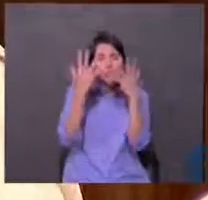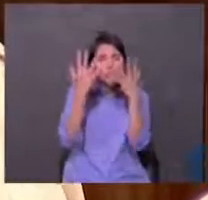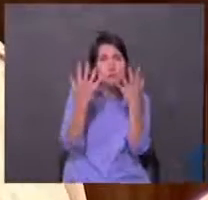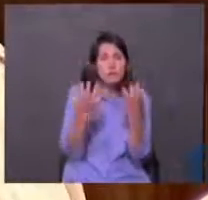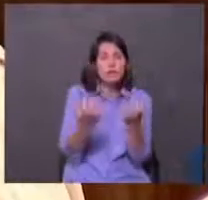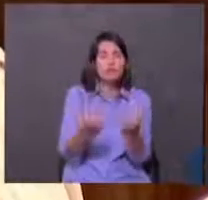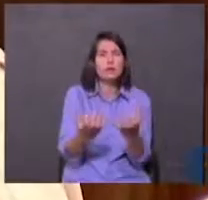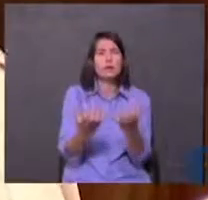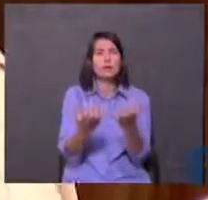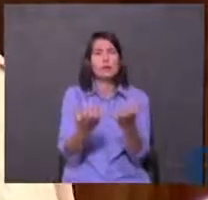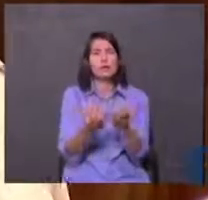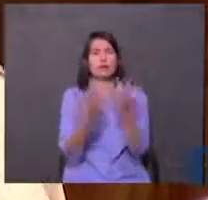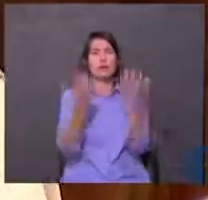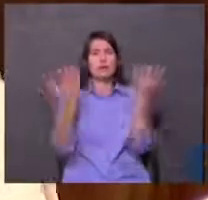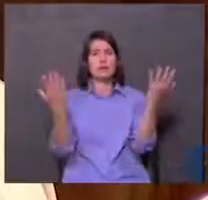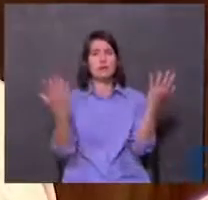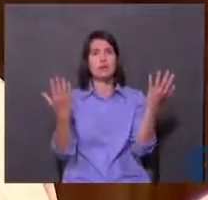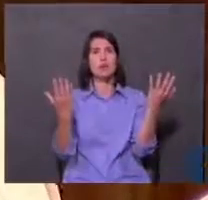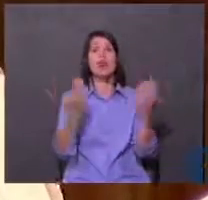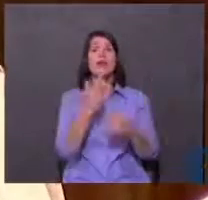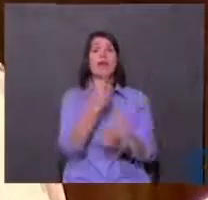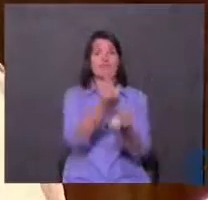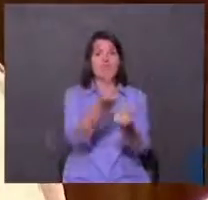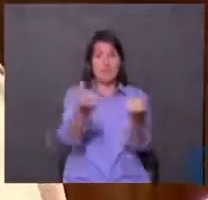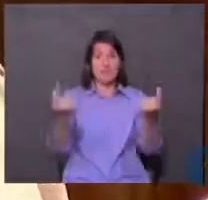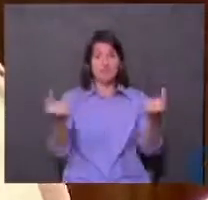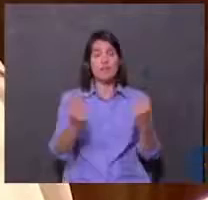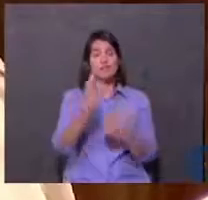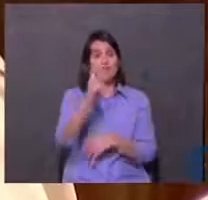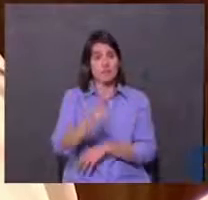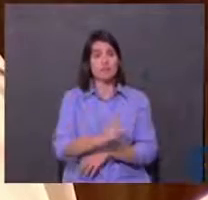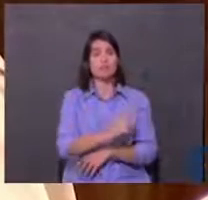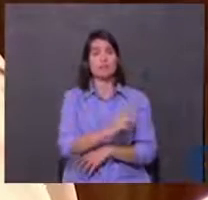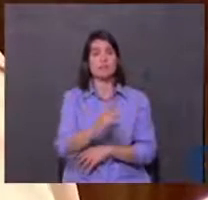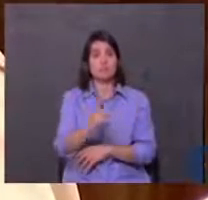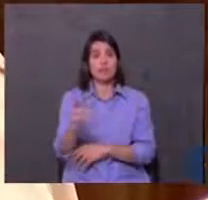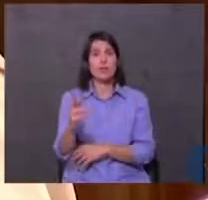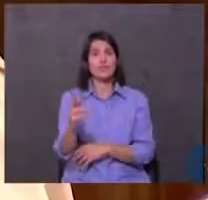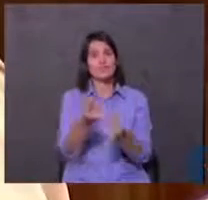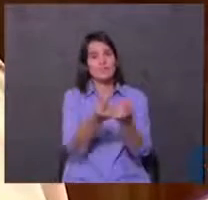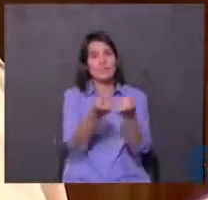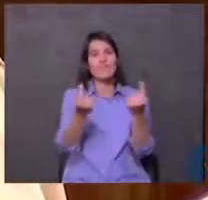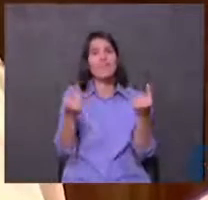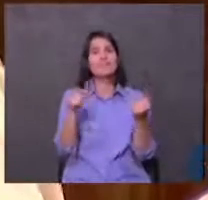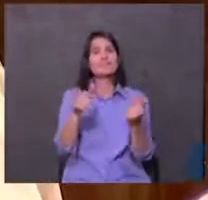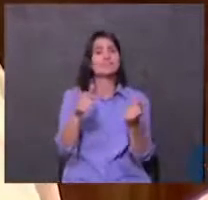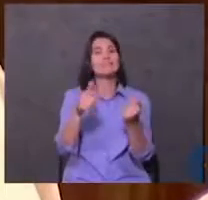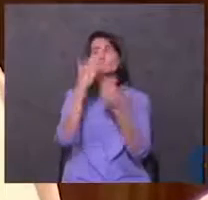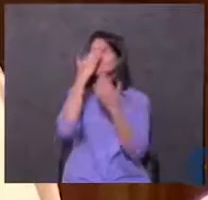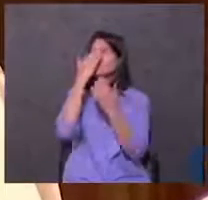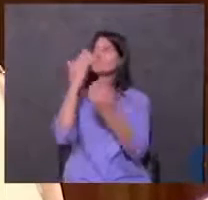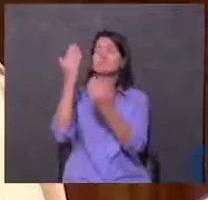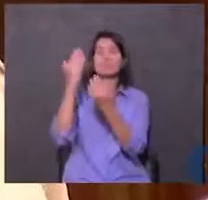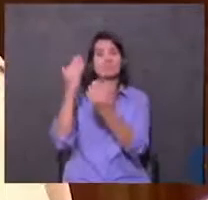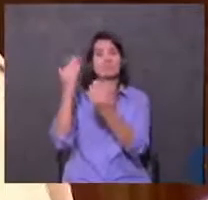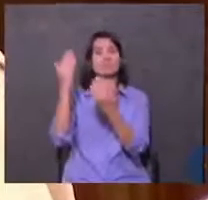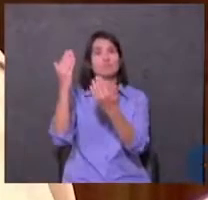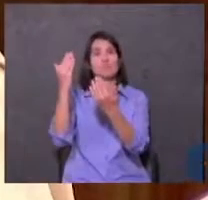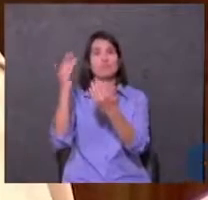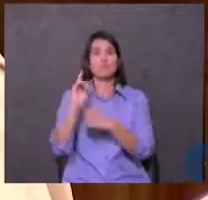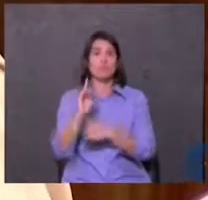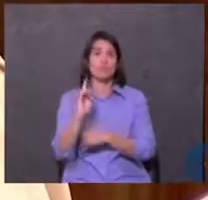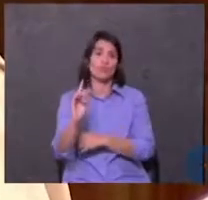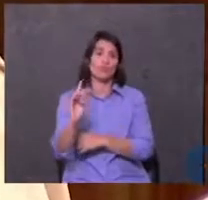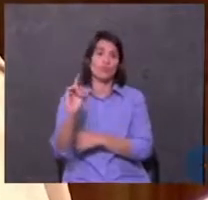Dignai-vos abenzoar estas velas que acendemos en voso louvor. E por intercesión da